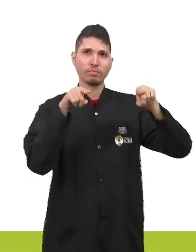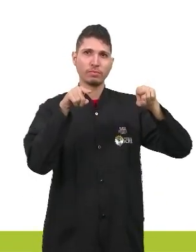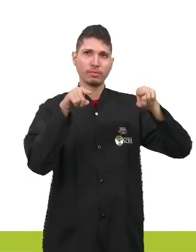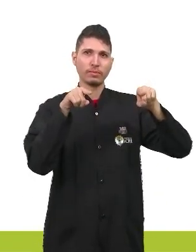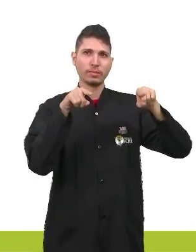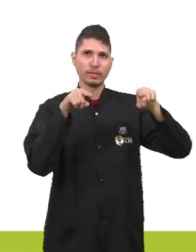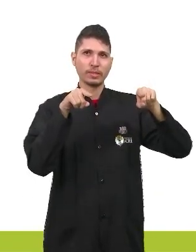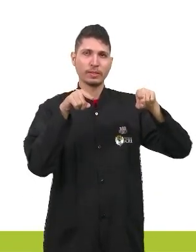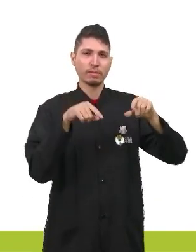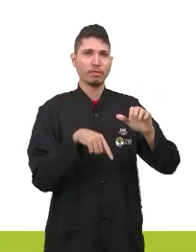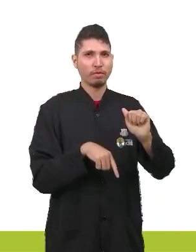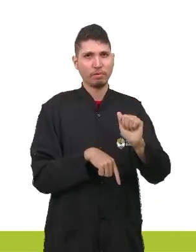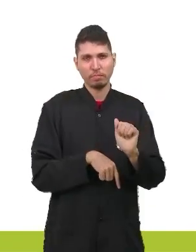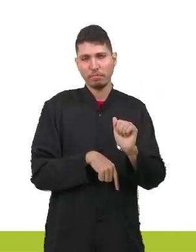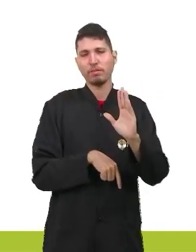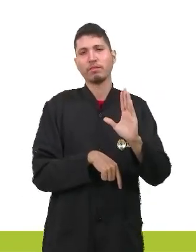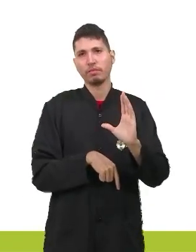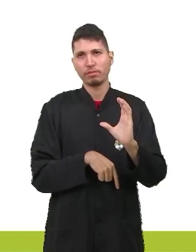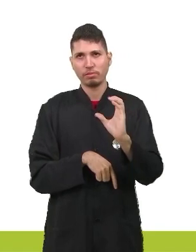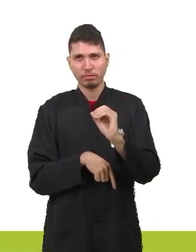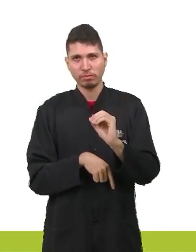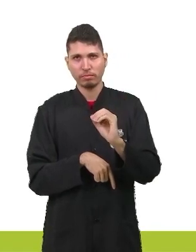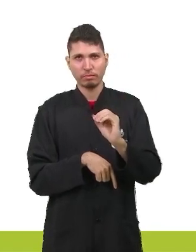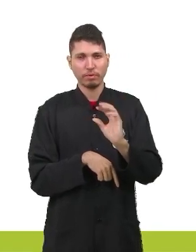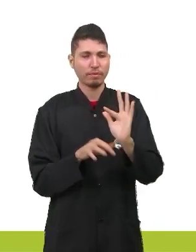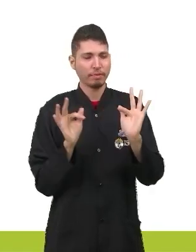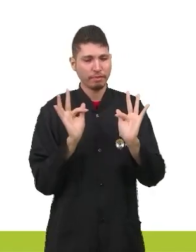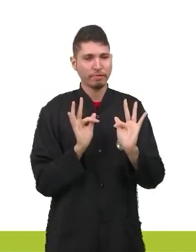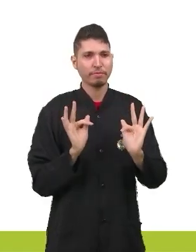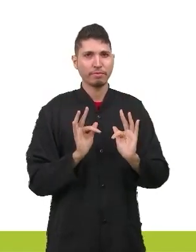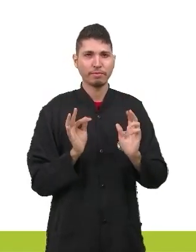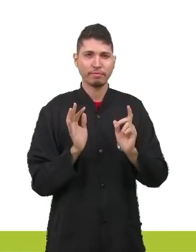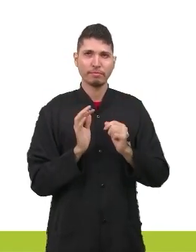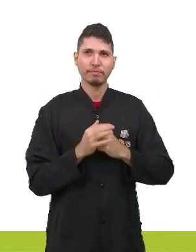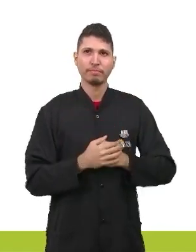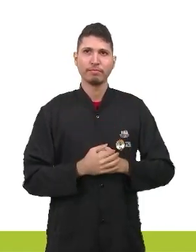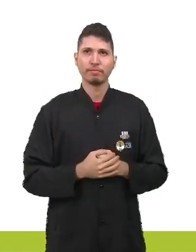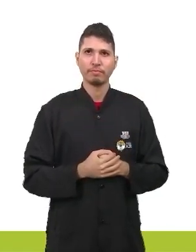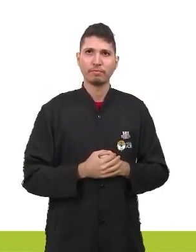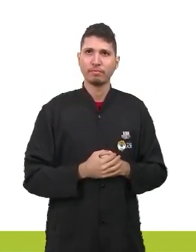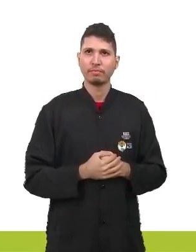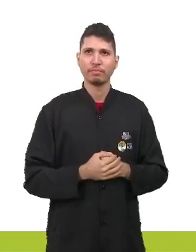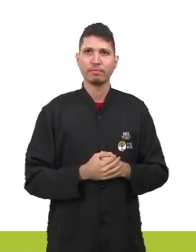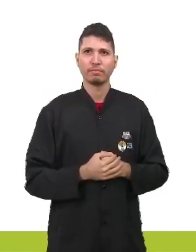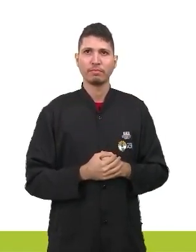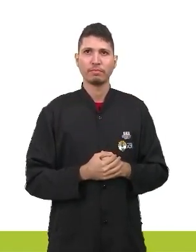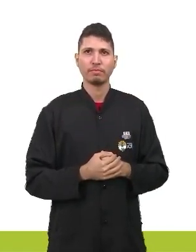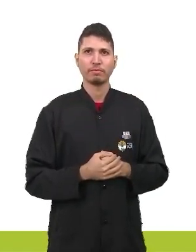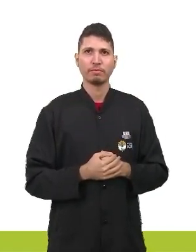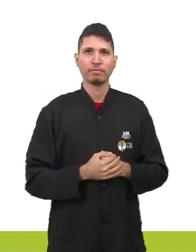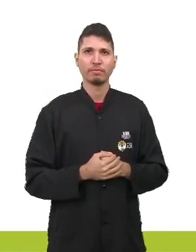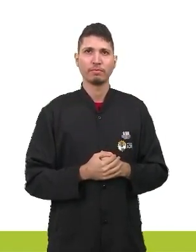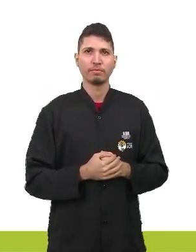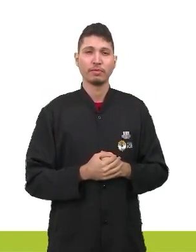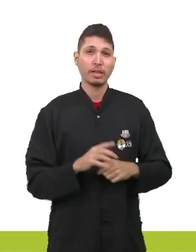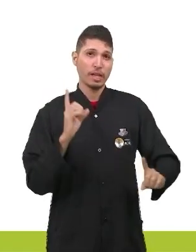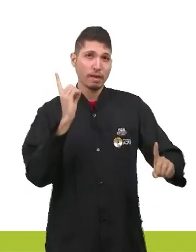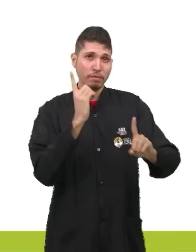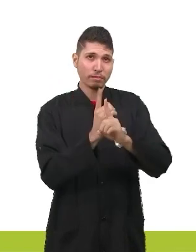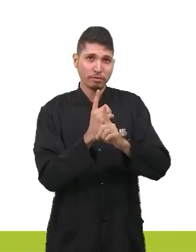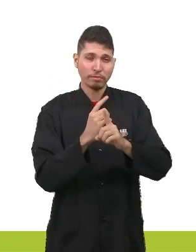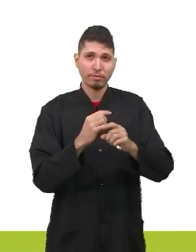né, quando o A é maior que 0, só felicidade, tá bom? Quando eu olho para essa relação agora, ó, identifico